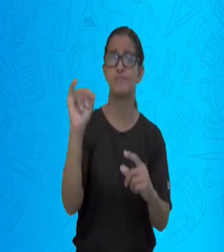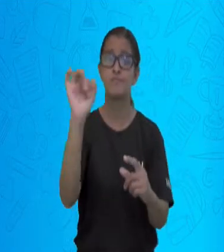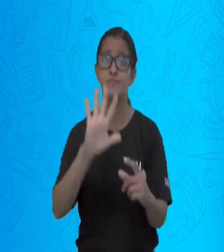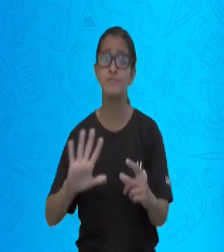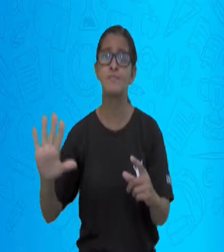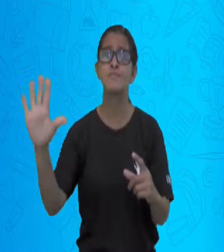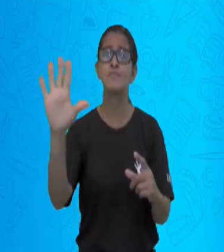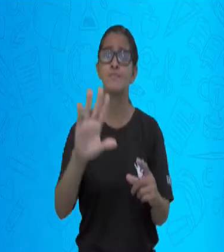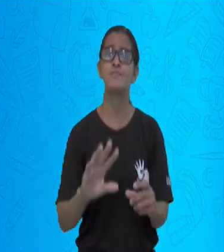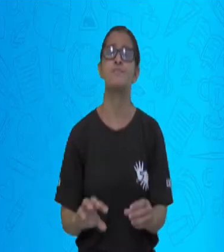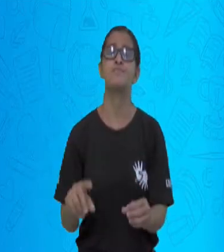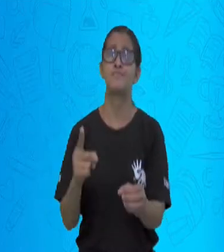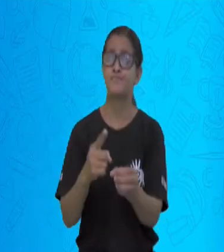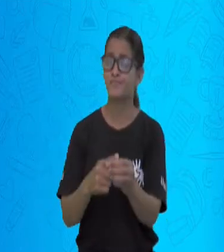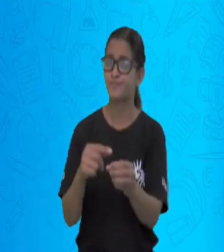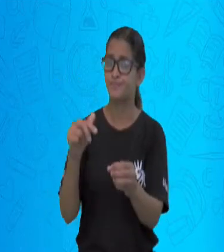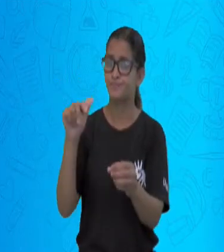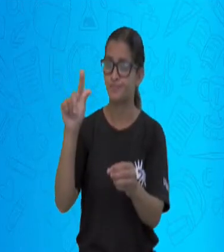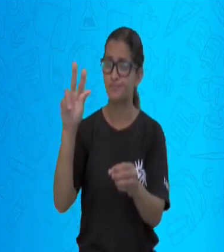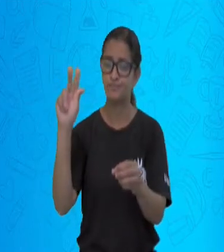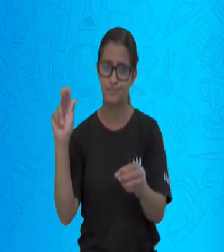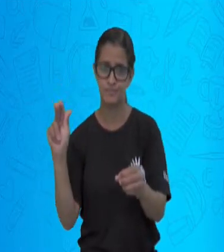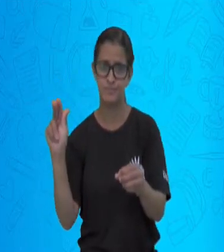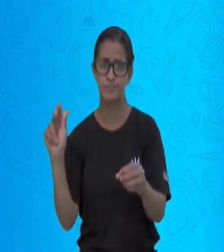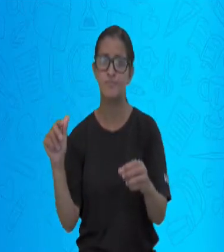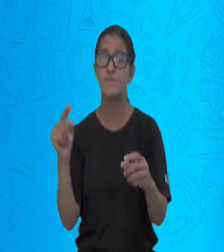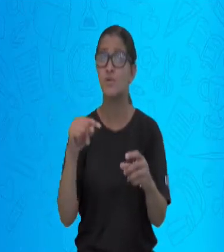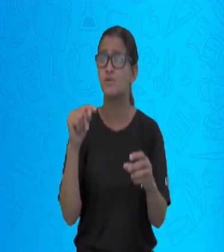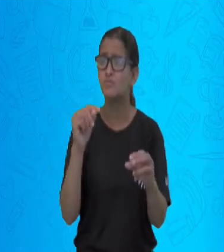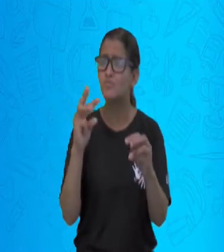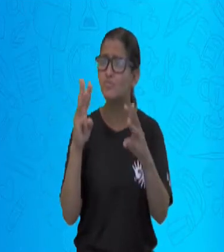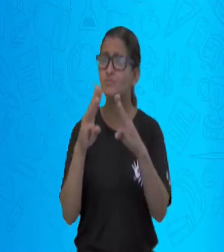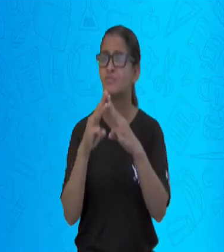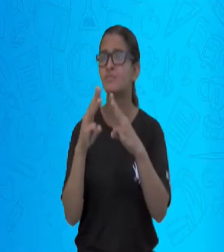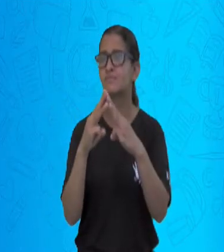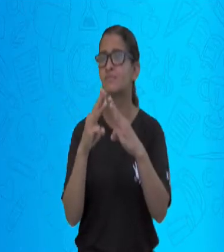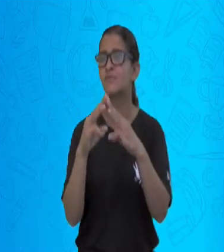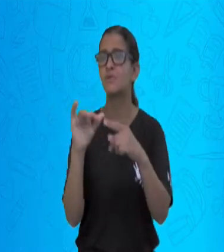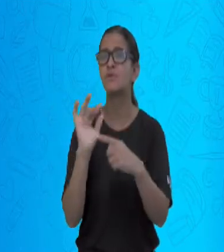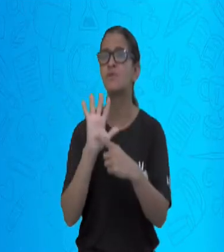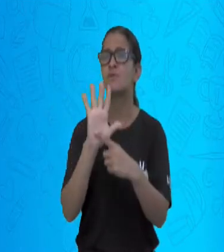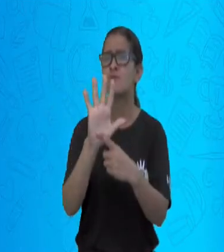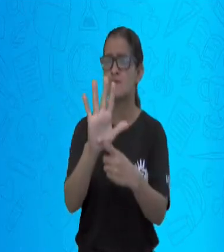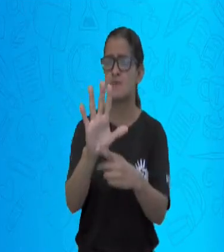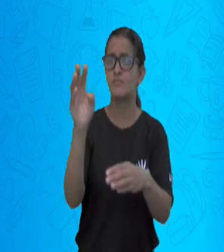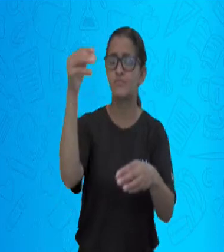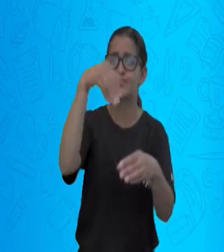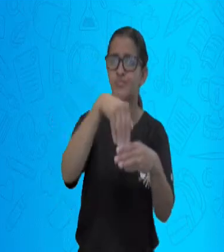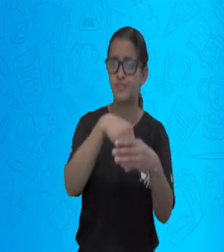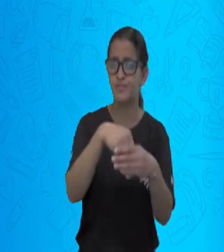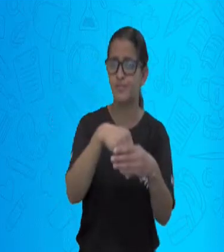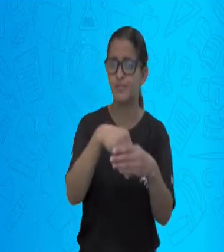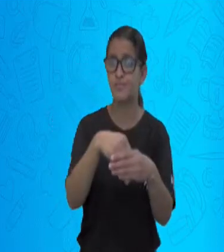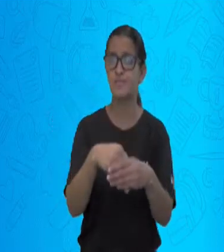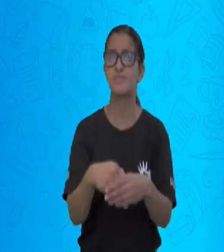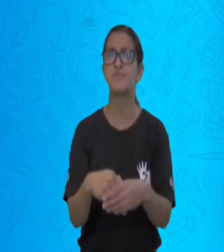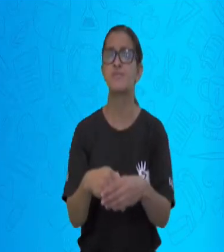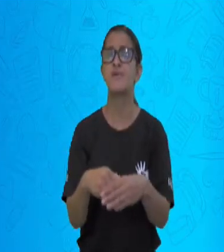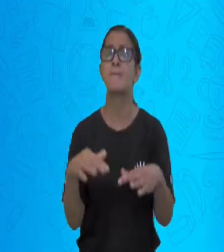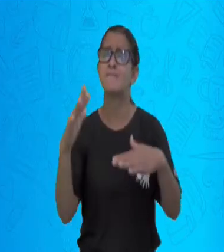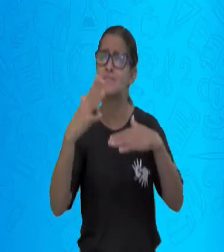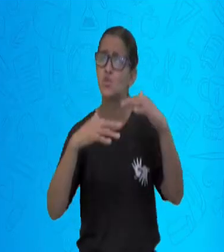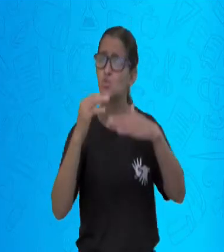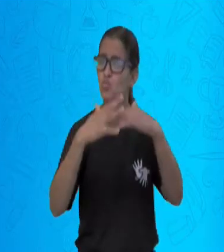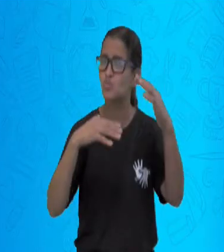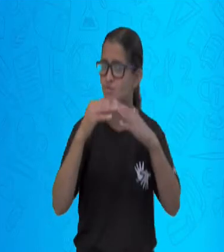Governador Valadares, nós temos um registro lá no museu mesmo, né, a profissional que estava nos explicando